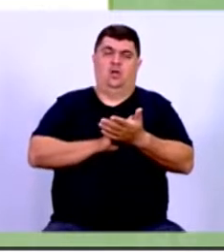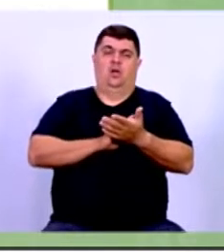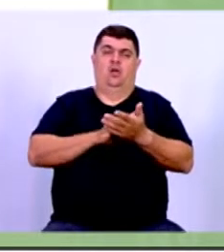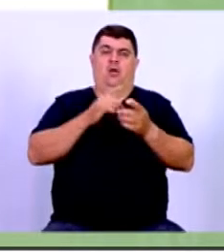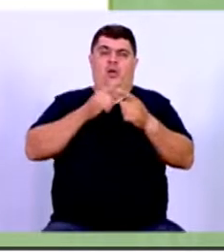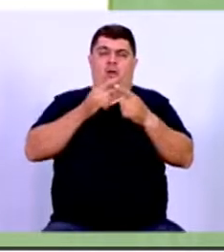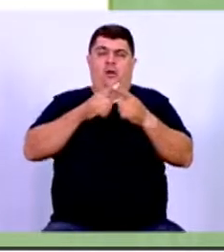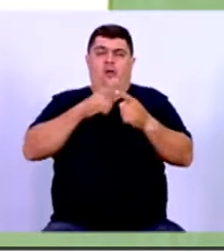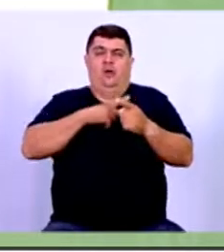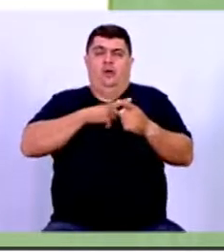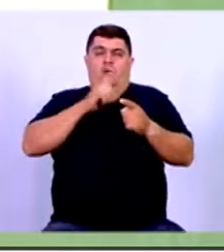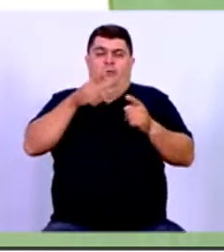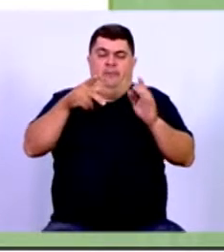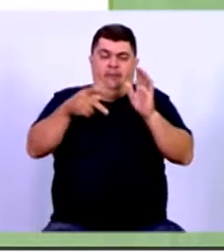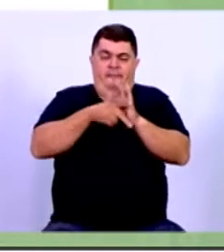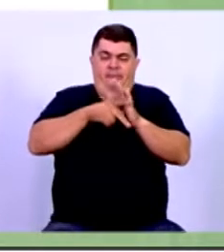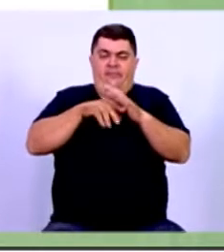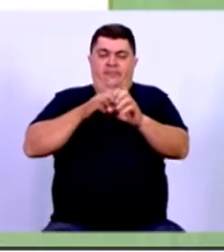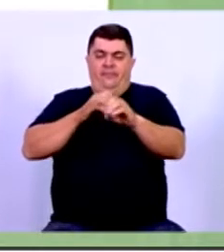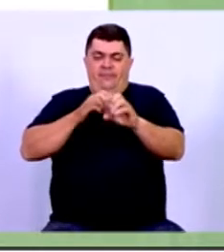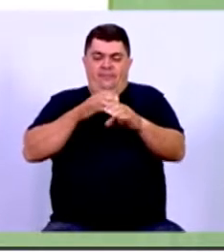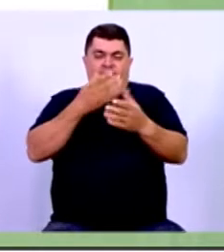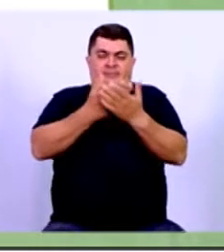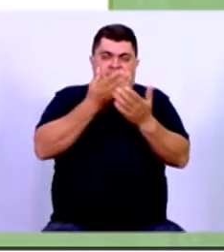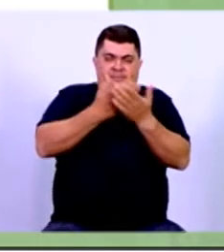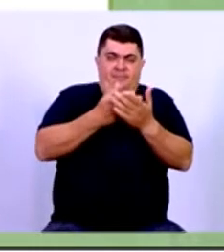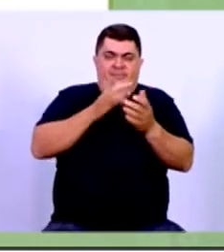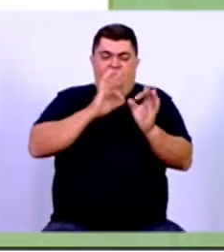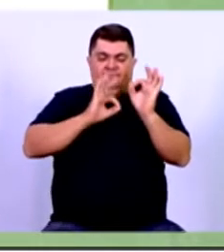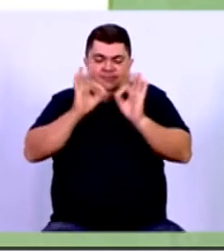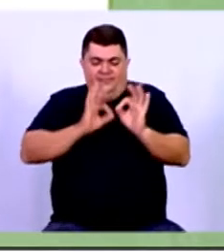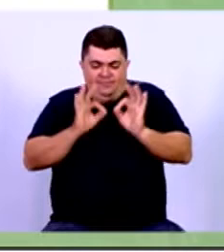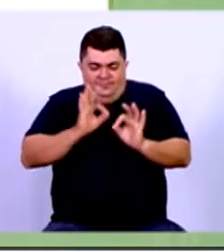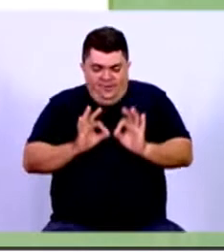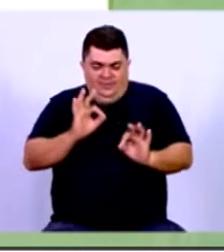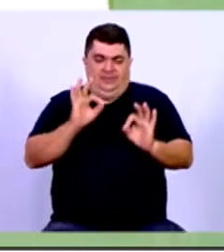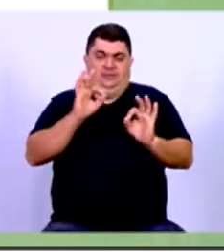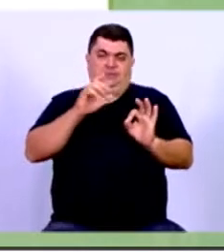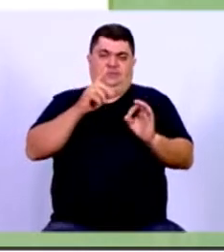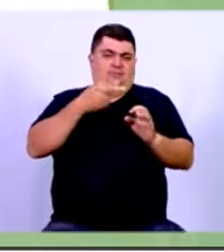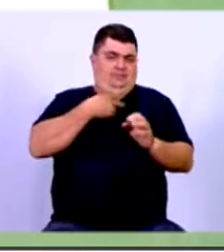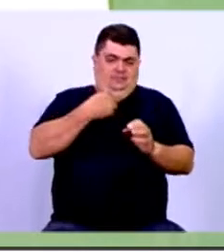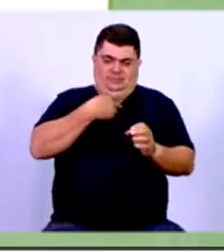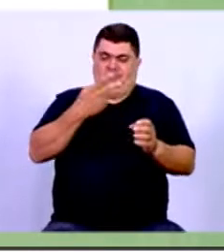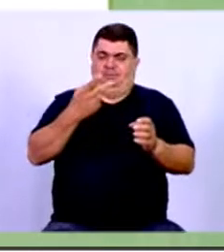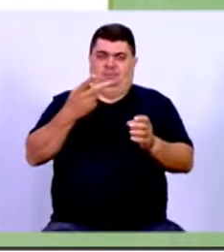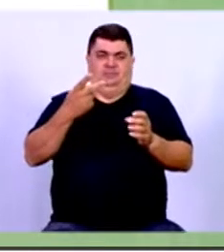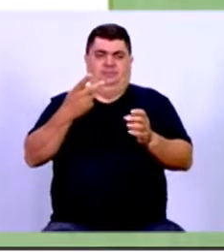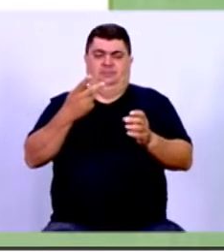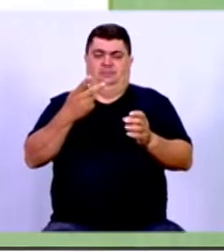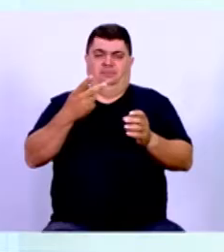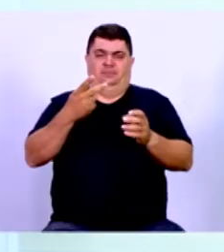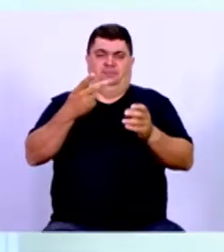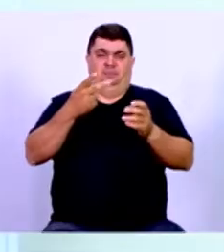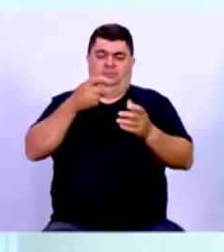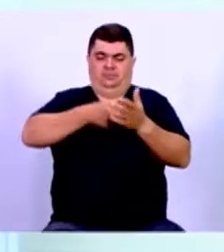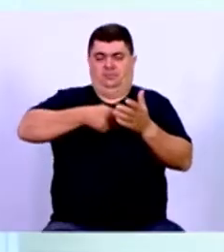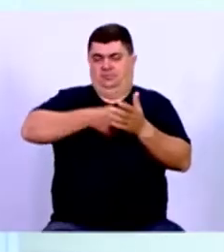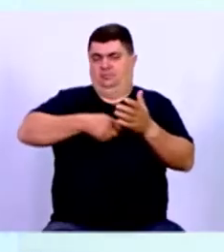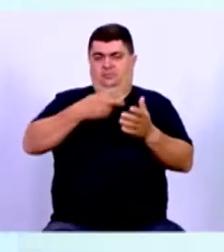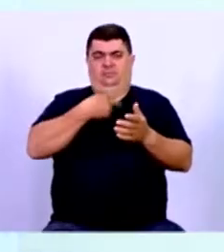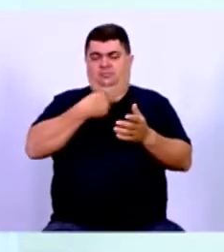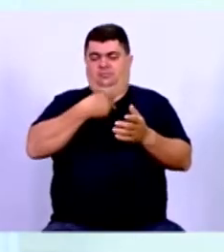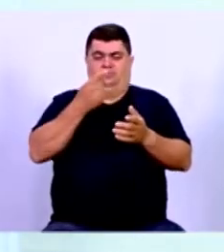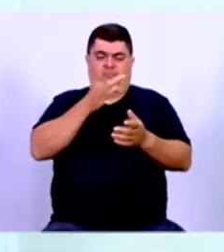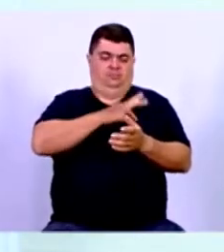ele está fazendo aquilo como requisito de ensino, como uma prática de ensino, como processo de aprendizagem. Então, ele é obrigatório nesse sentido, e nesse sentido ele